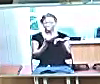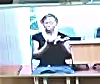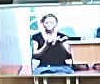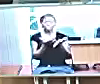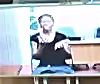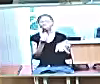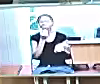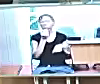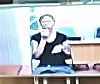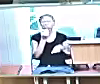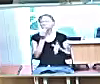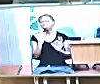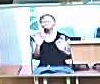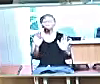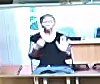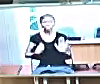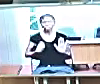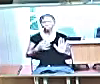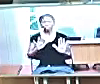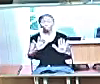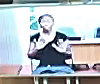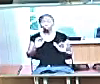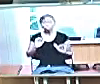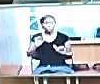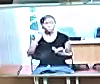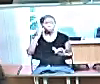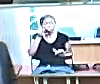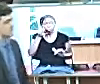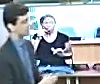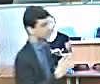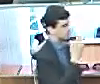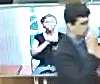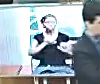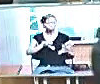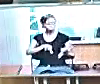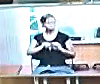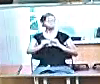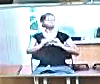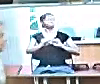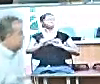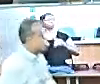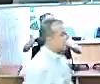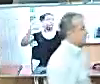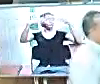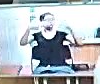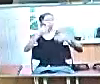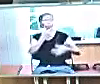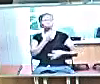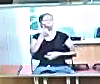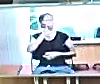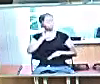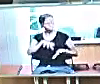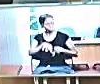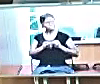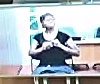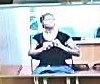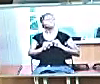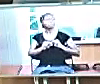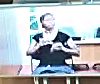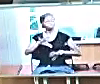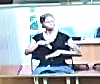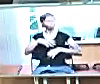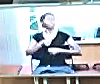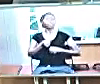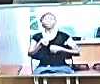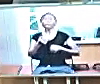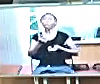perspectivas divisa de repente ele sai de lá homens e mulheres formados e quando aplica